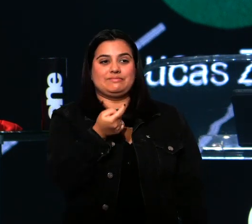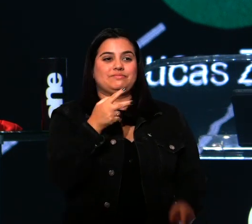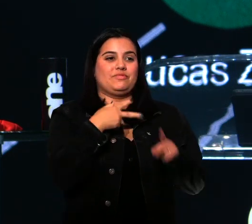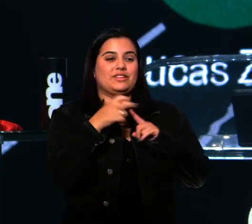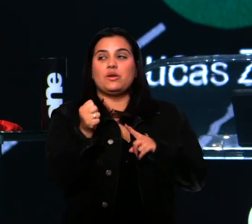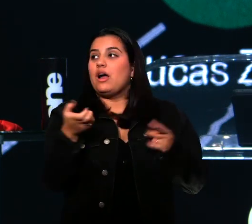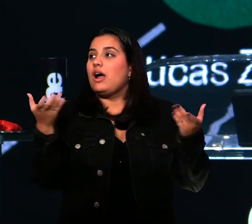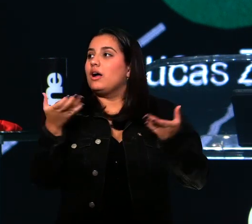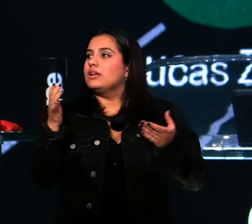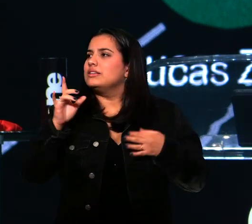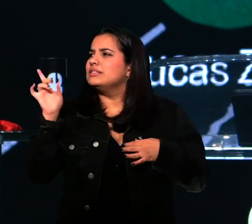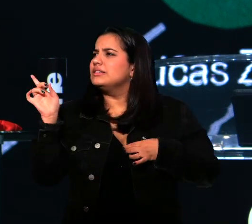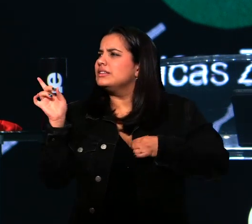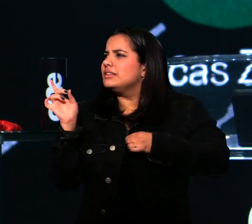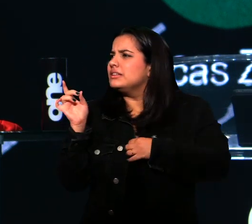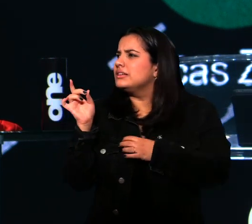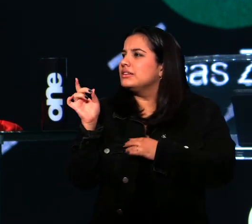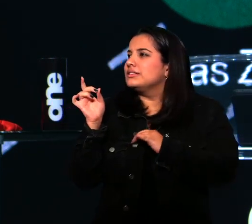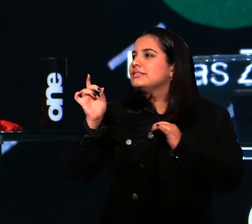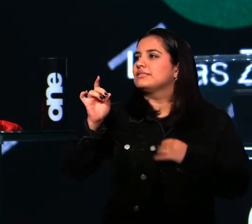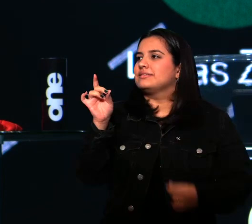Agora esse aqui, acho que não tem muita gente, não.